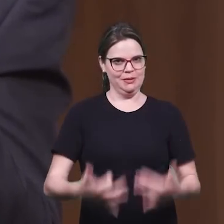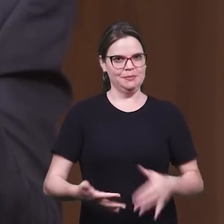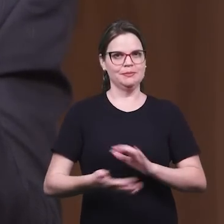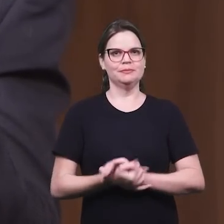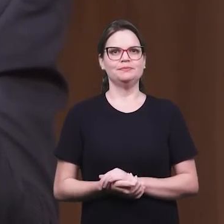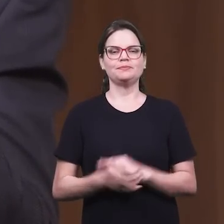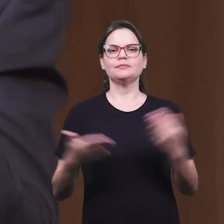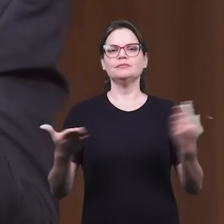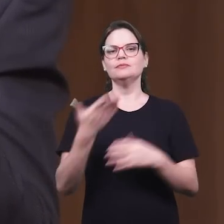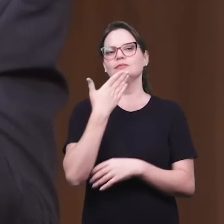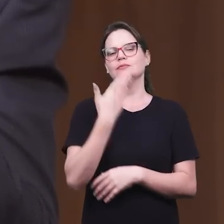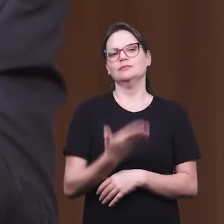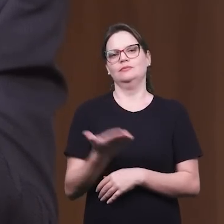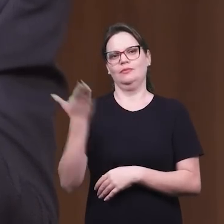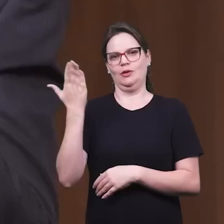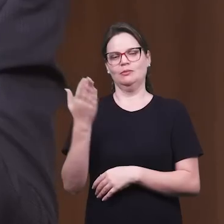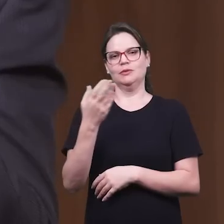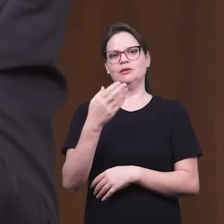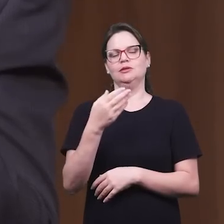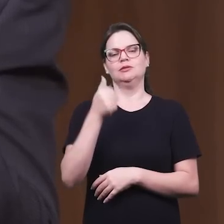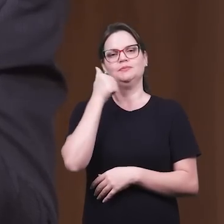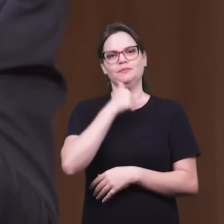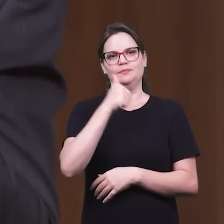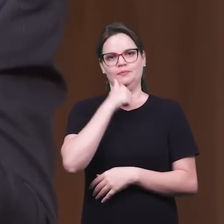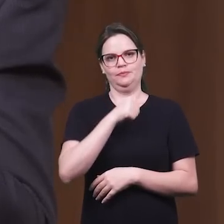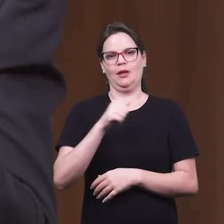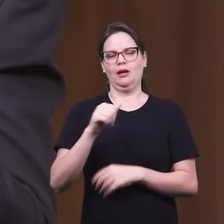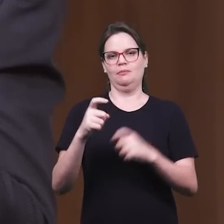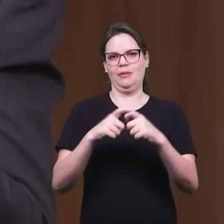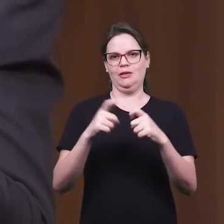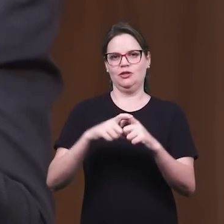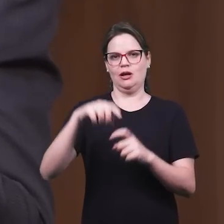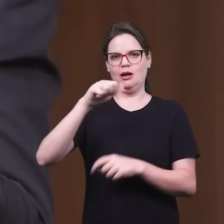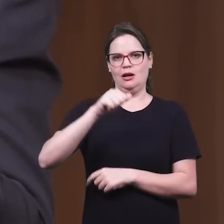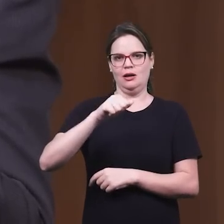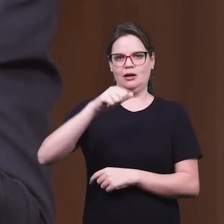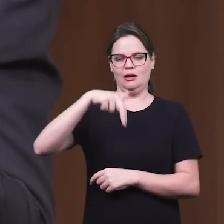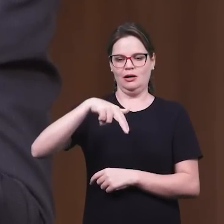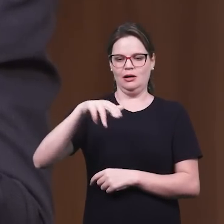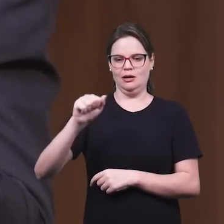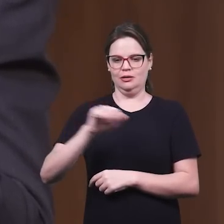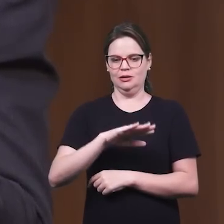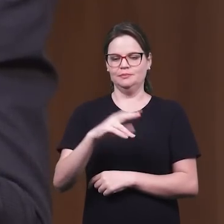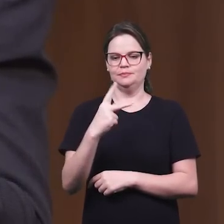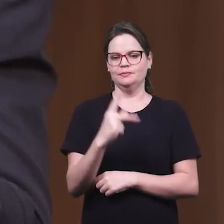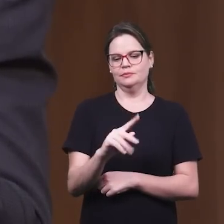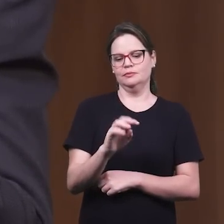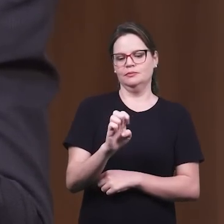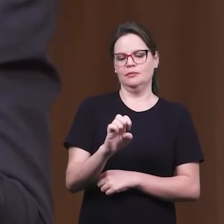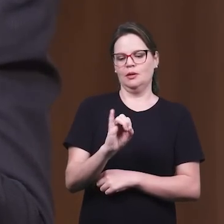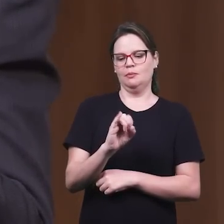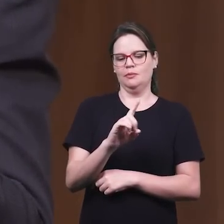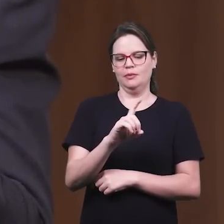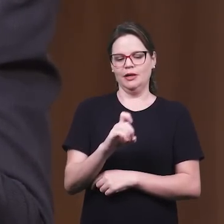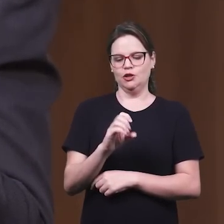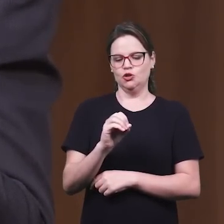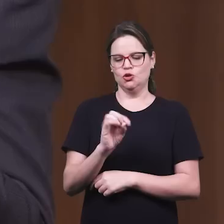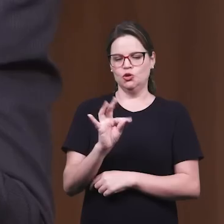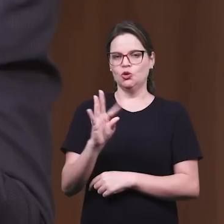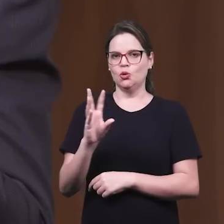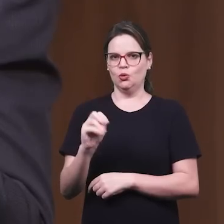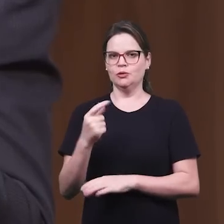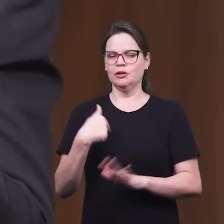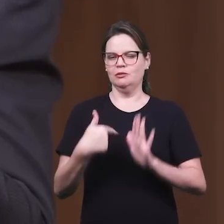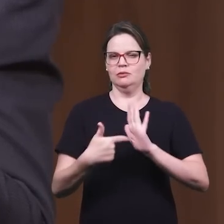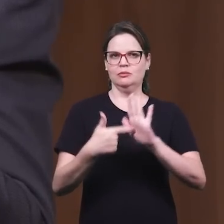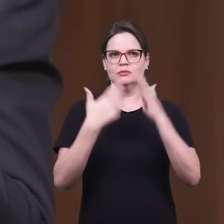vamos pedir uma participação, então, da doutora Ana Peixoto. Doutora Ana, primeiro vou apresentar o